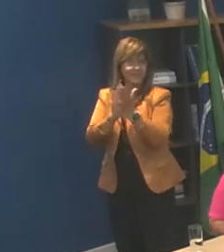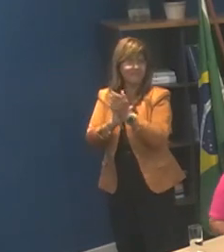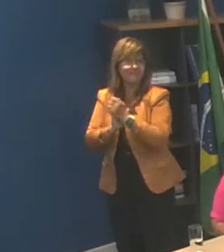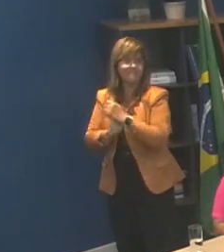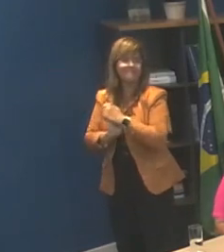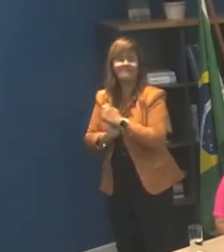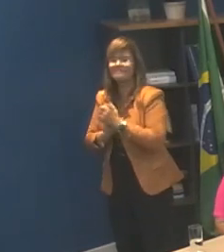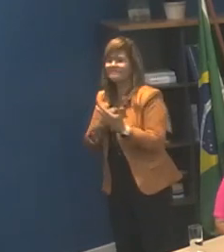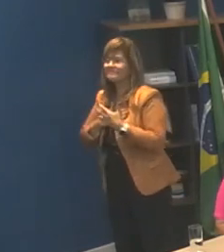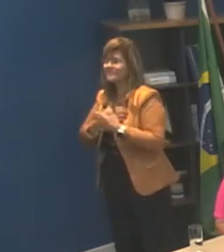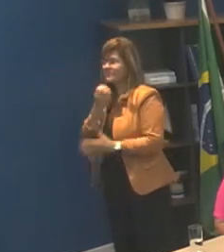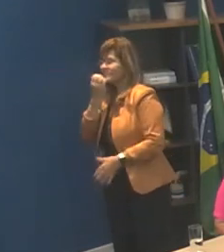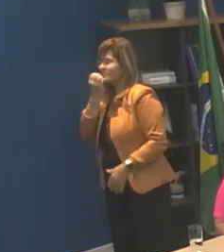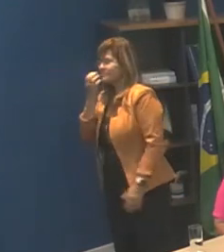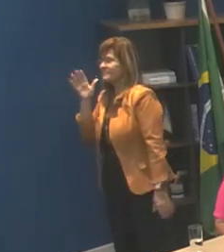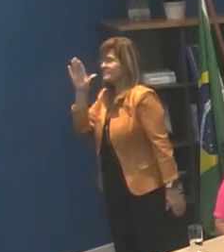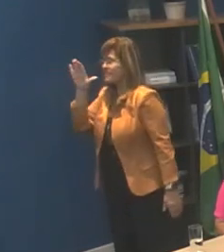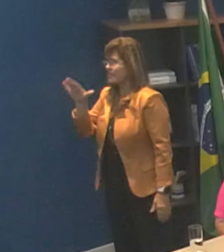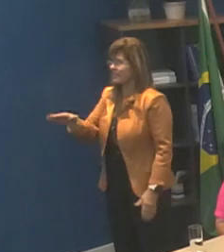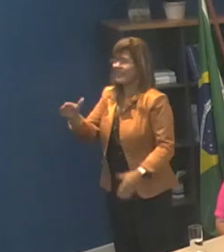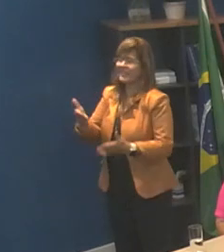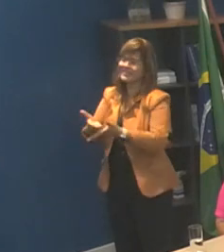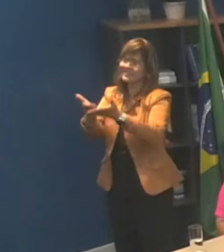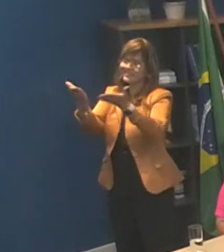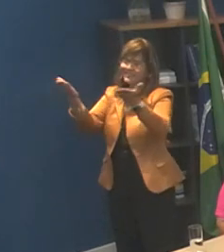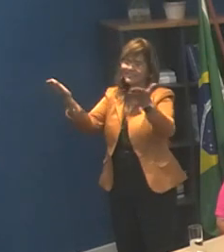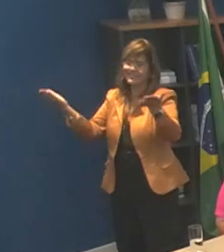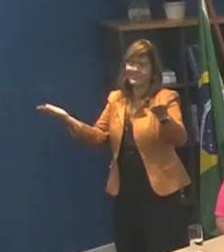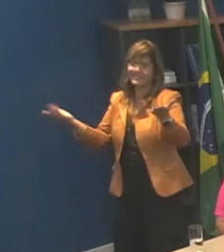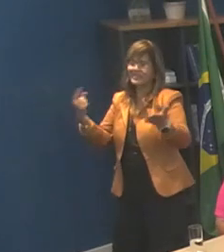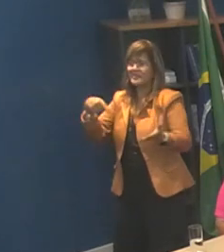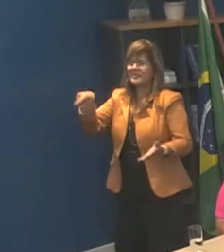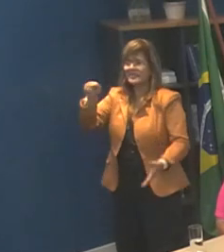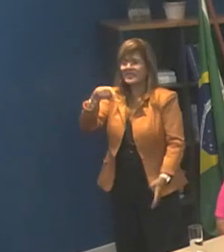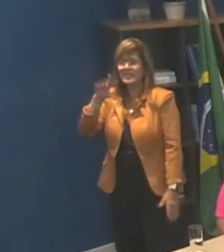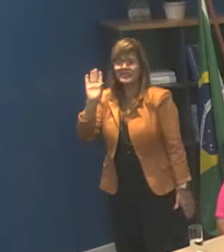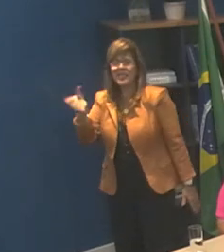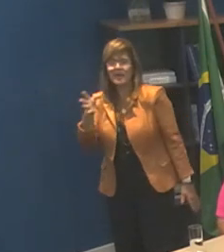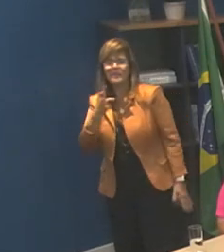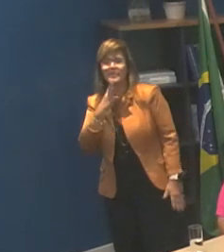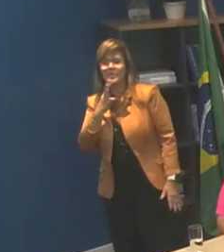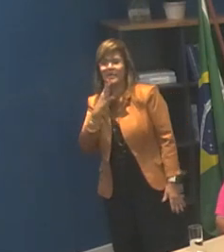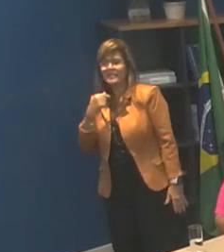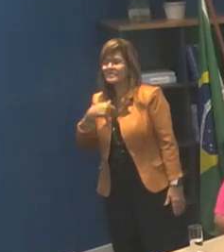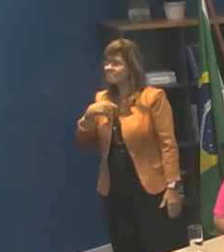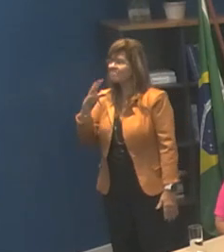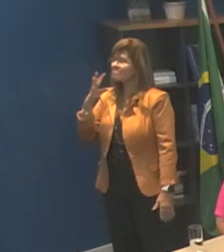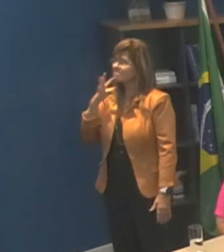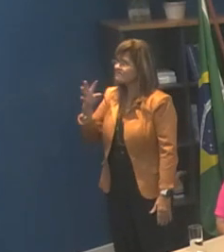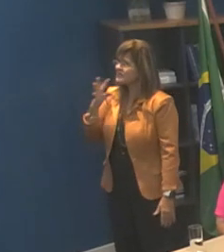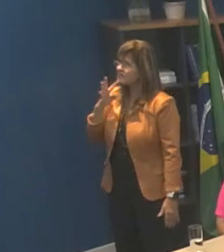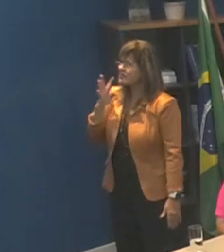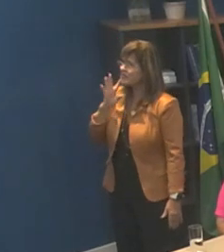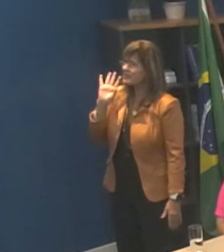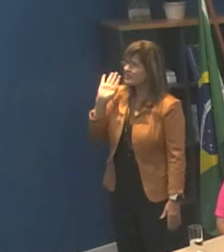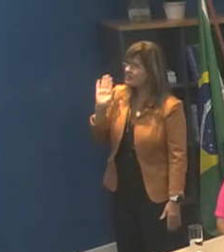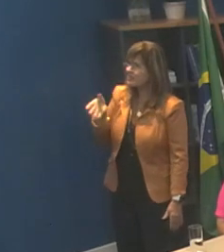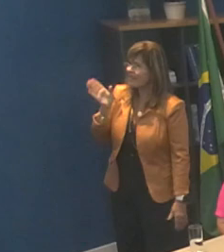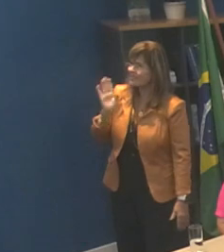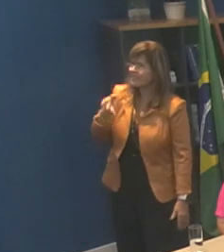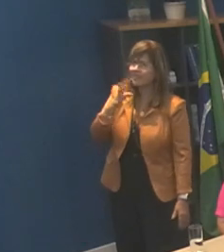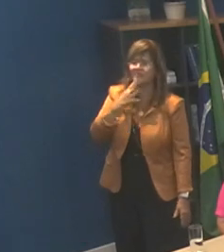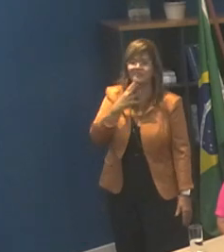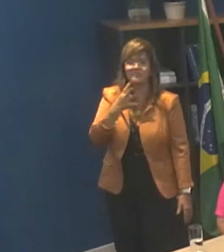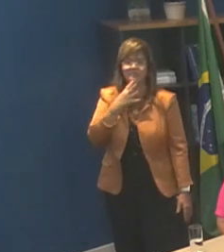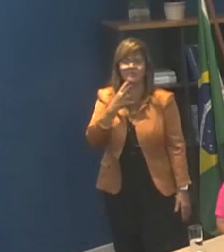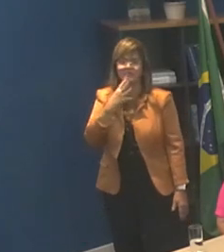Olha, boa tarde a todos. Muitos aqui já conheço de outras audiências públicas, porque